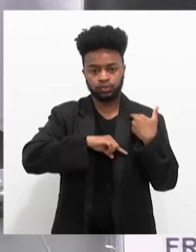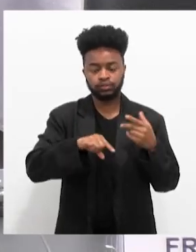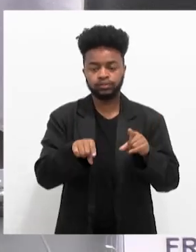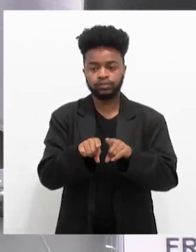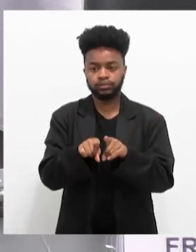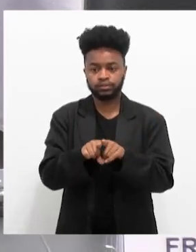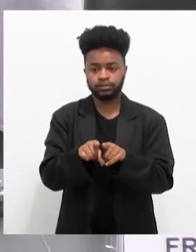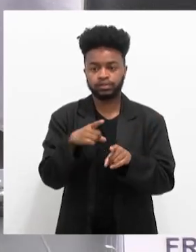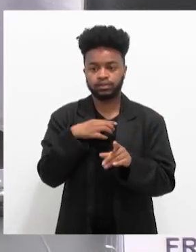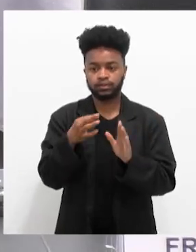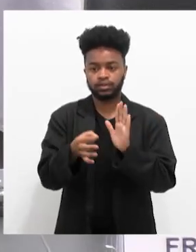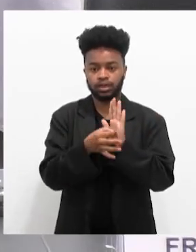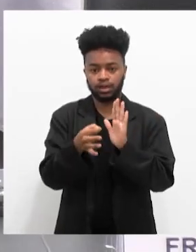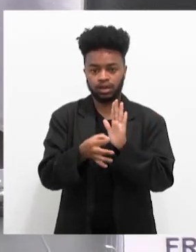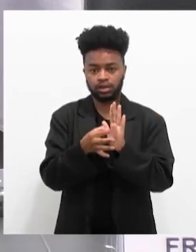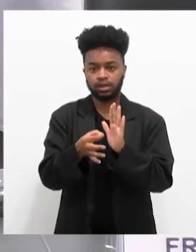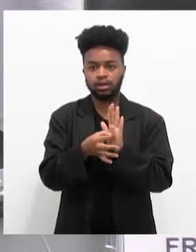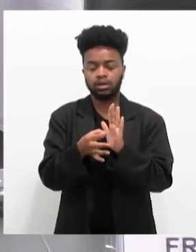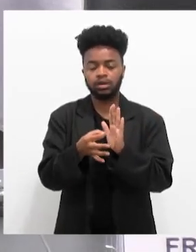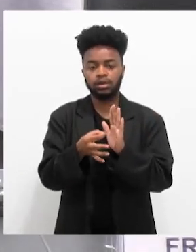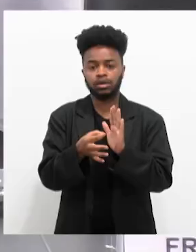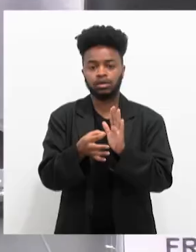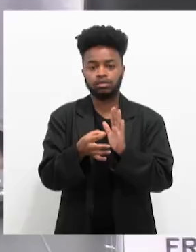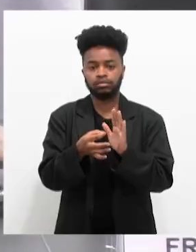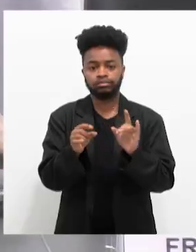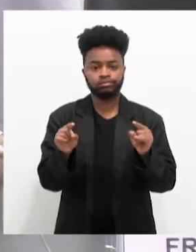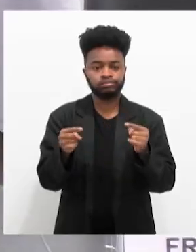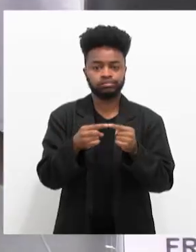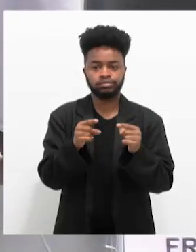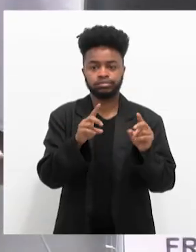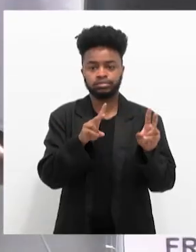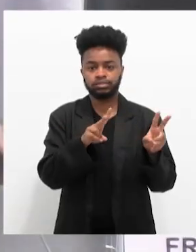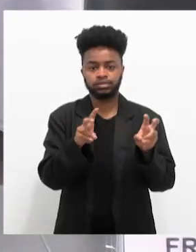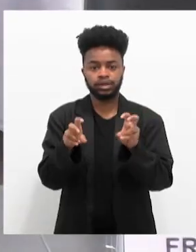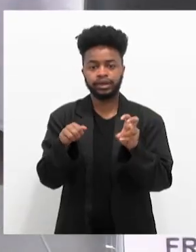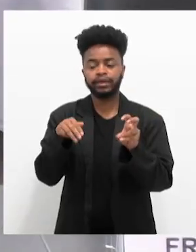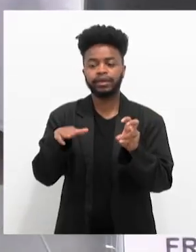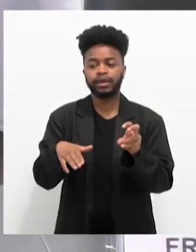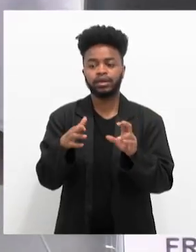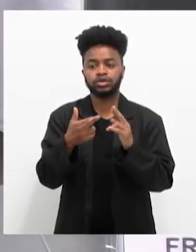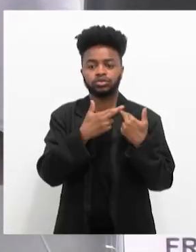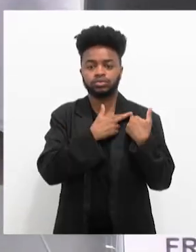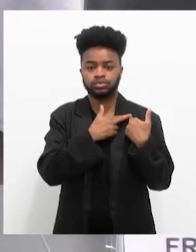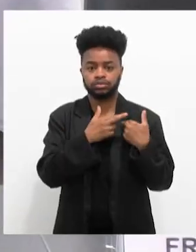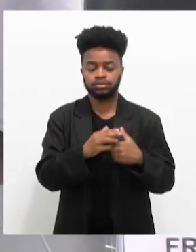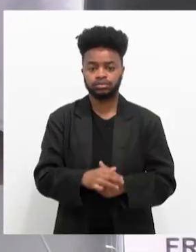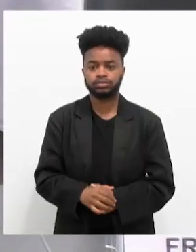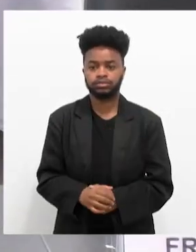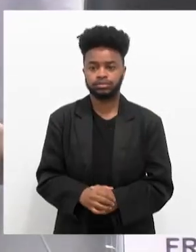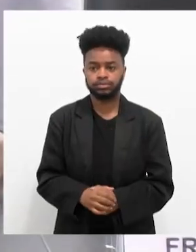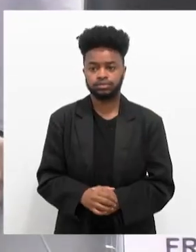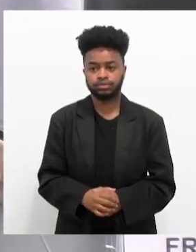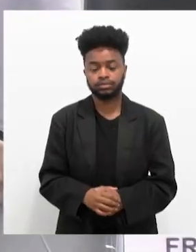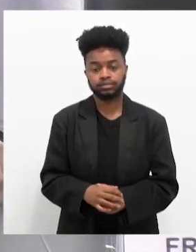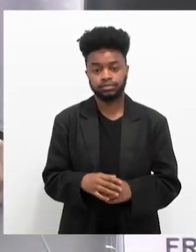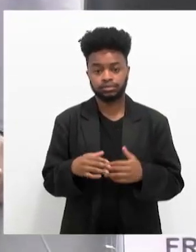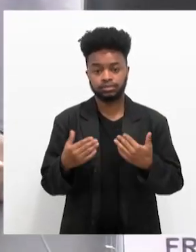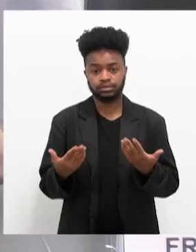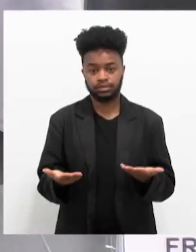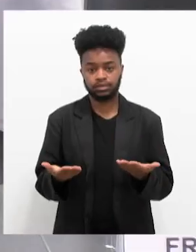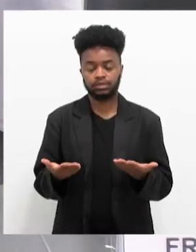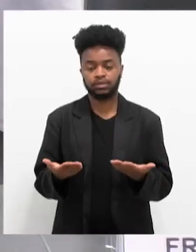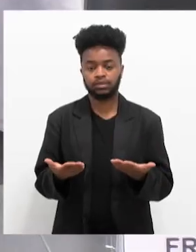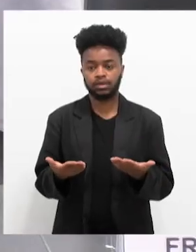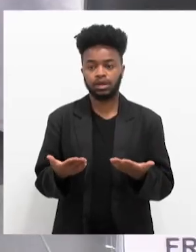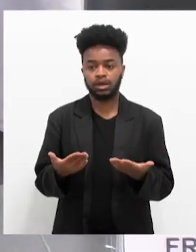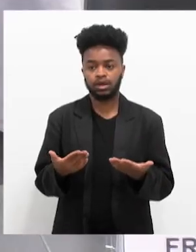das argumentações relacionadas ali à própria competência da matéria de legislação trabalhista. Então, nesse sentido, só